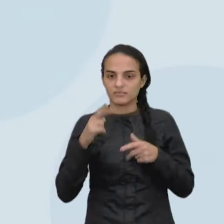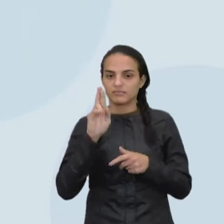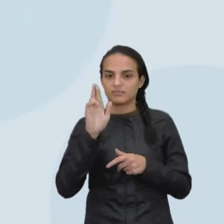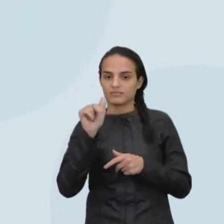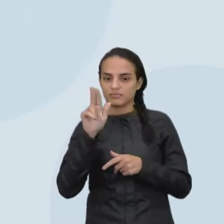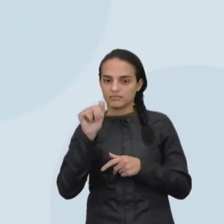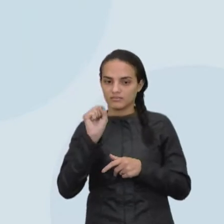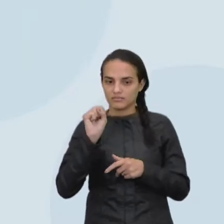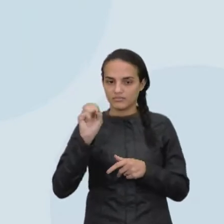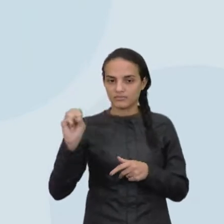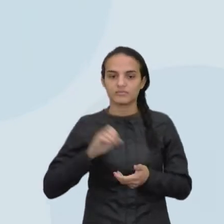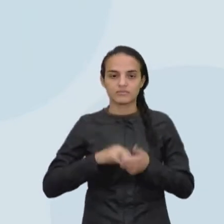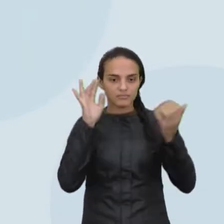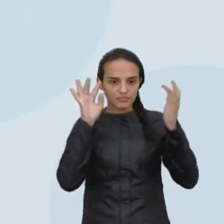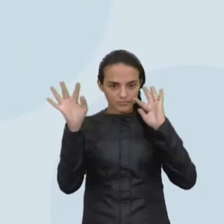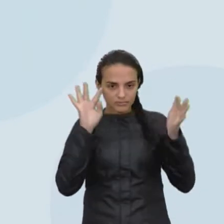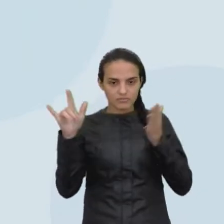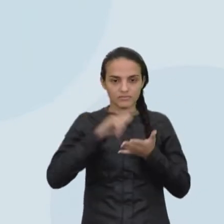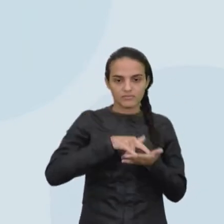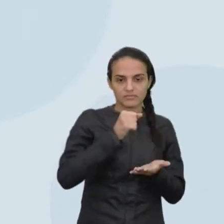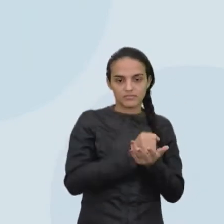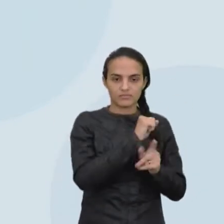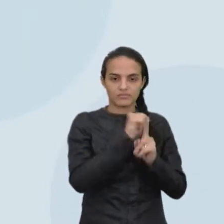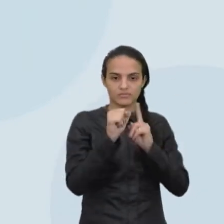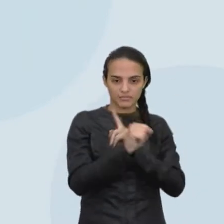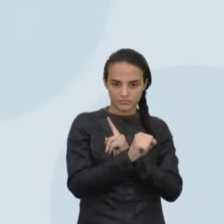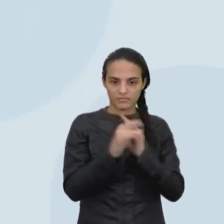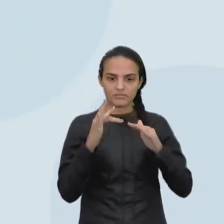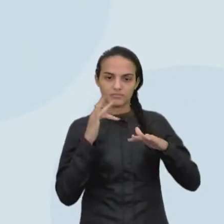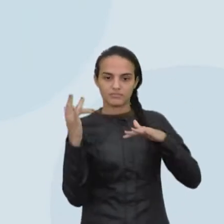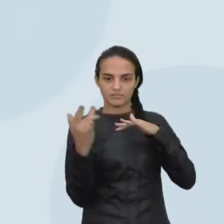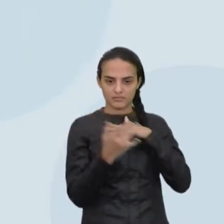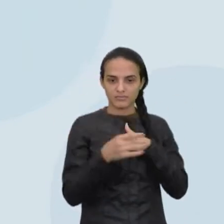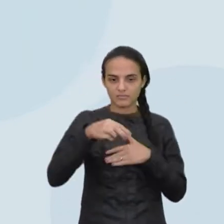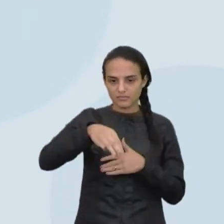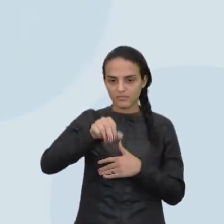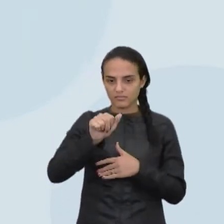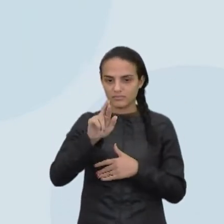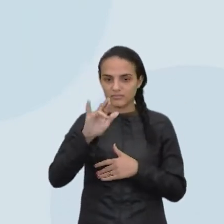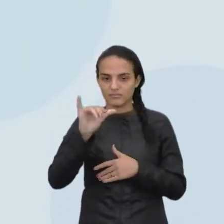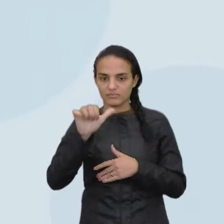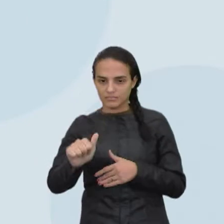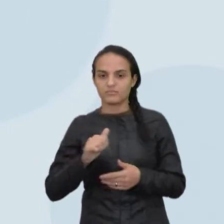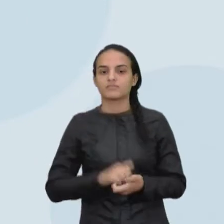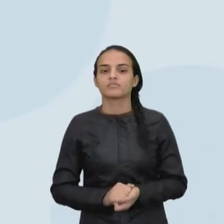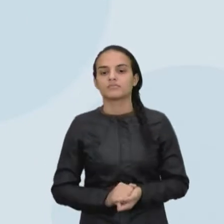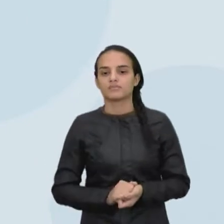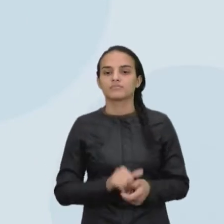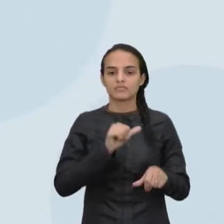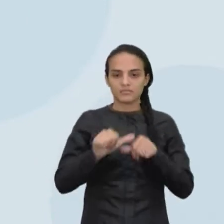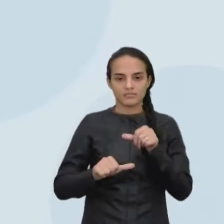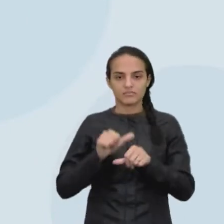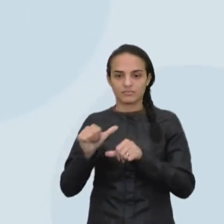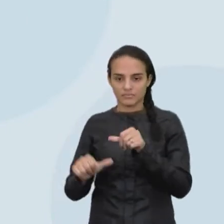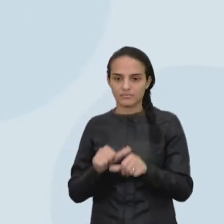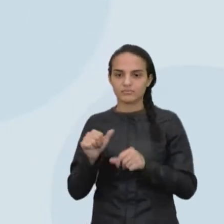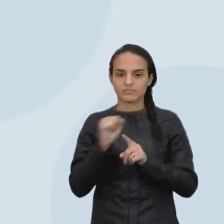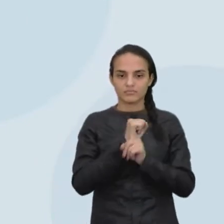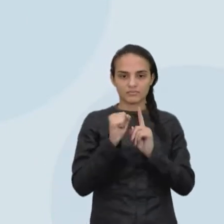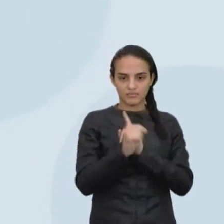o poder do contrato social às redes, que quem está lecionando para vocês é a Maria Fernanda. E o mudanças